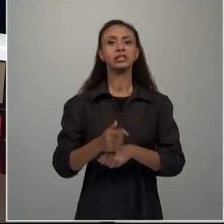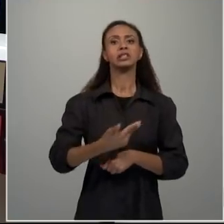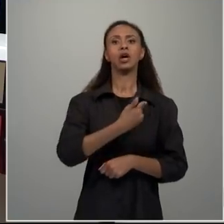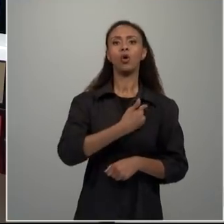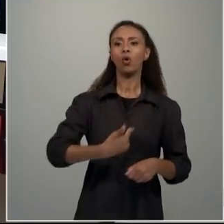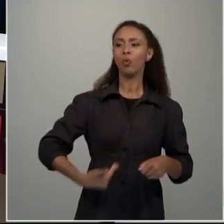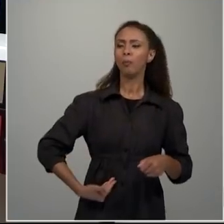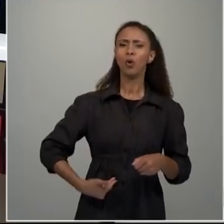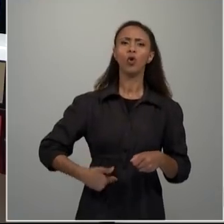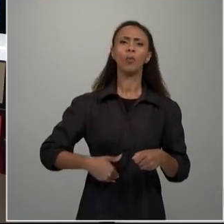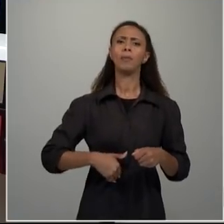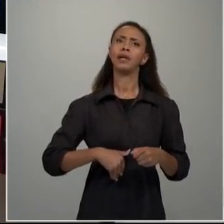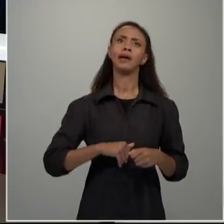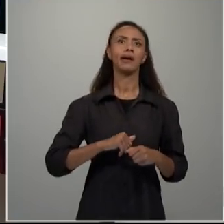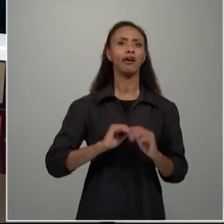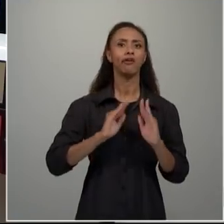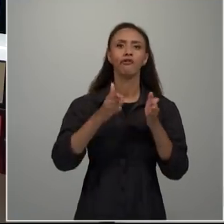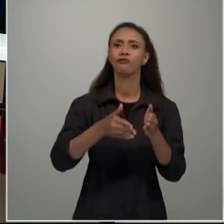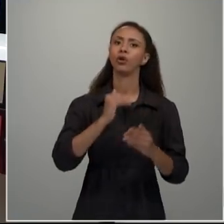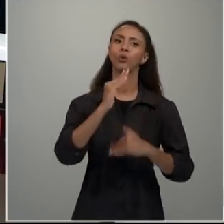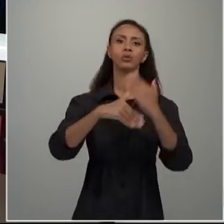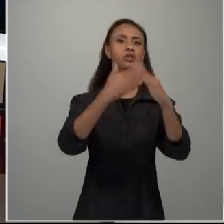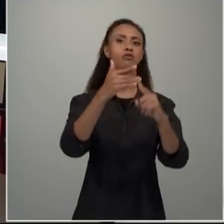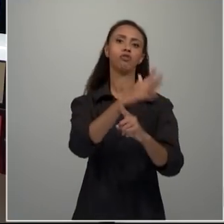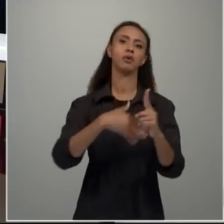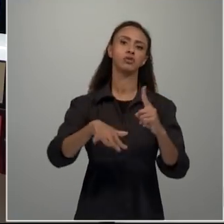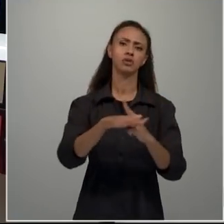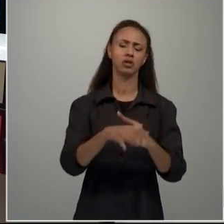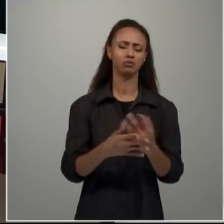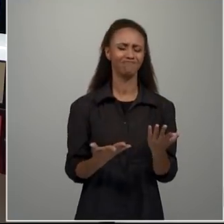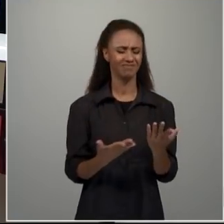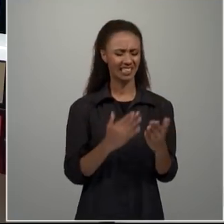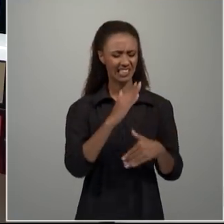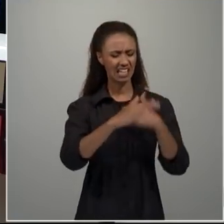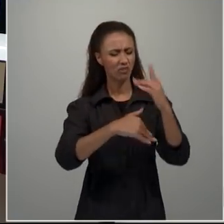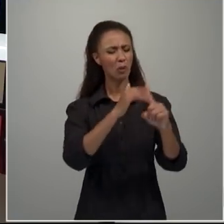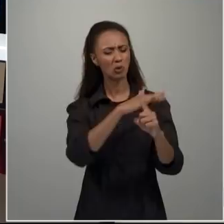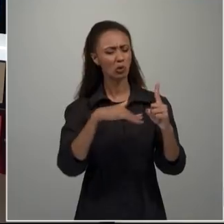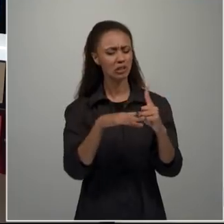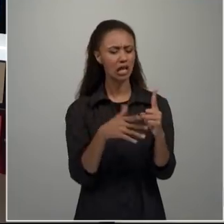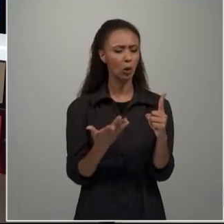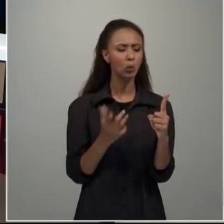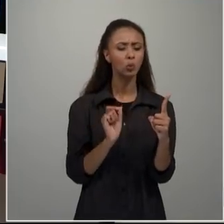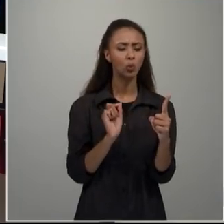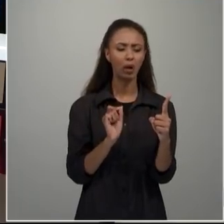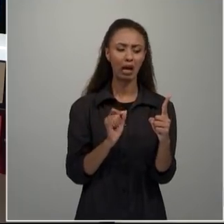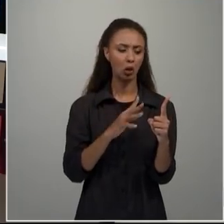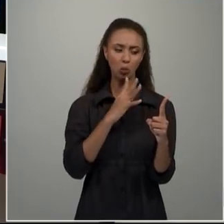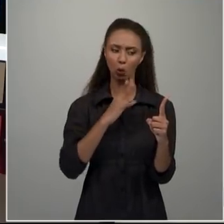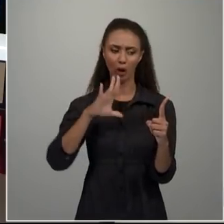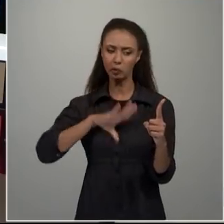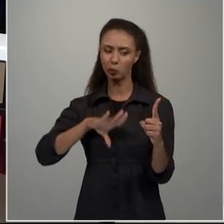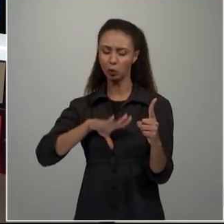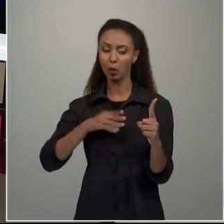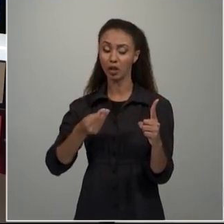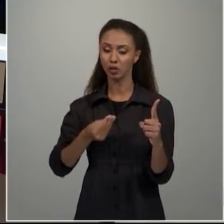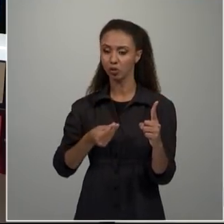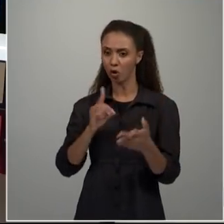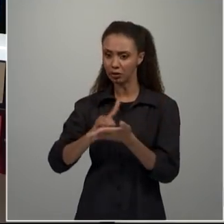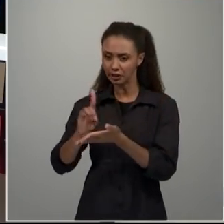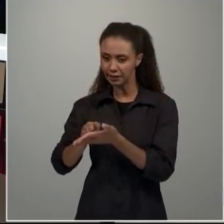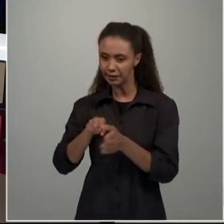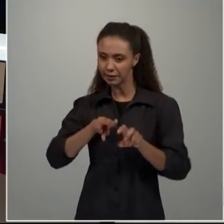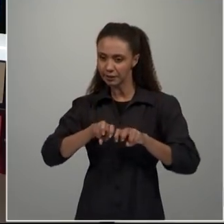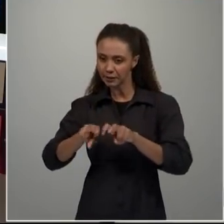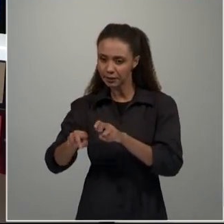entendo muito bem o que é desenvolvimento social uma dica é ler o que esse desenvolvimento social em português vamos entender como é que fala e fala já tem mais